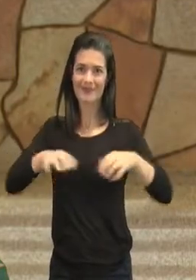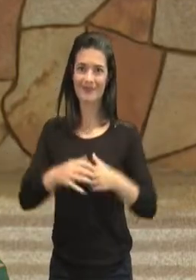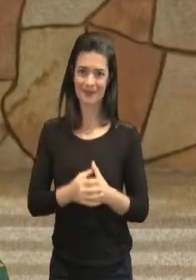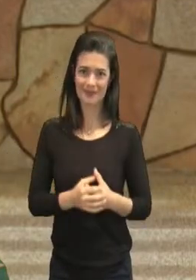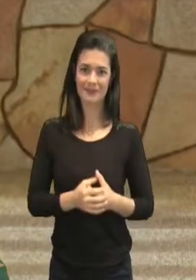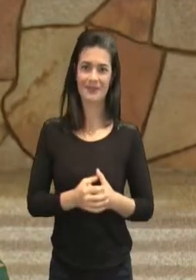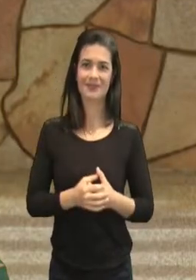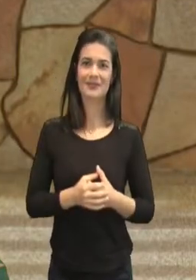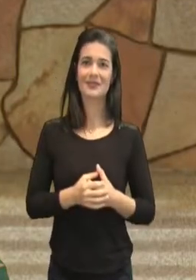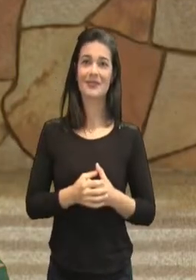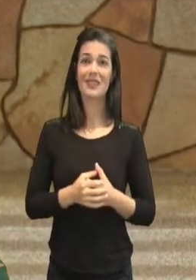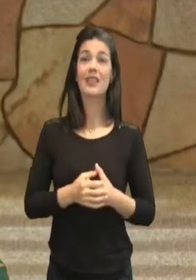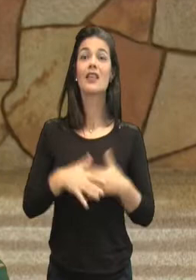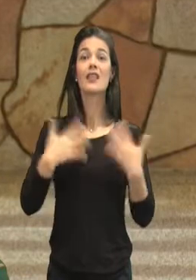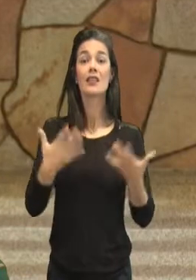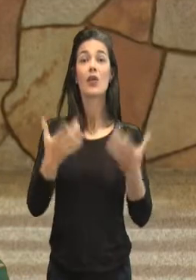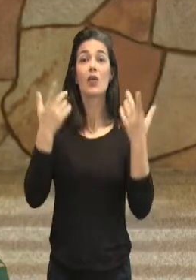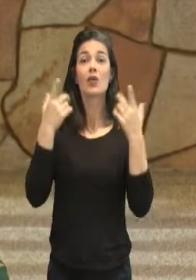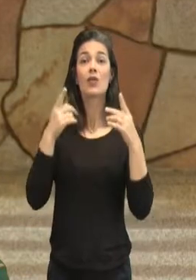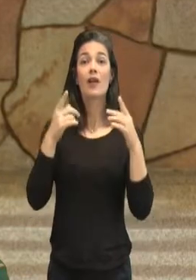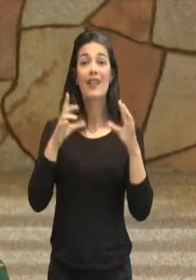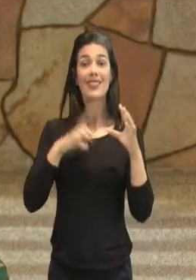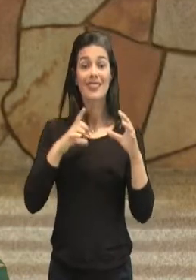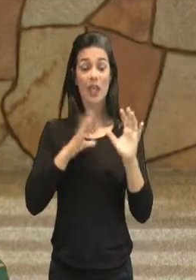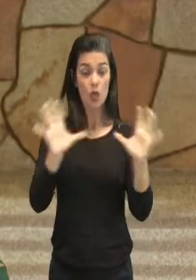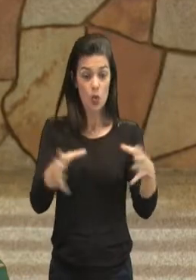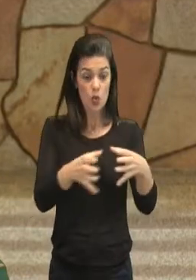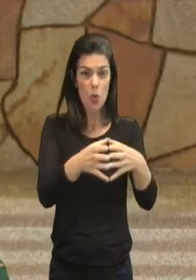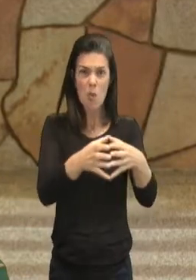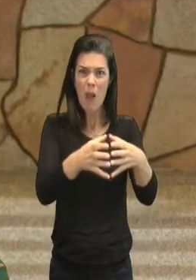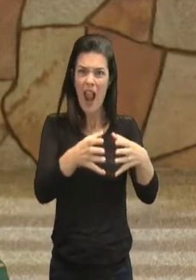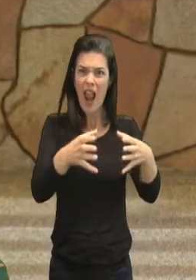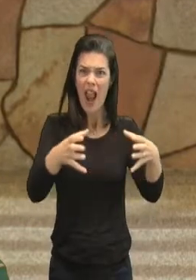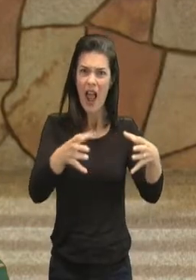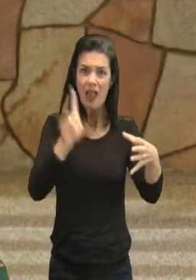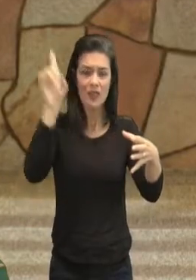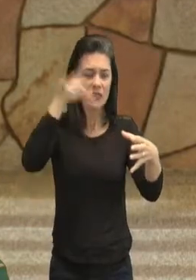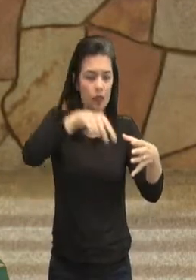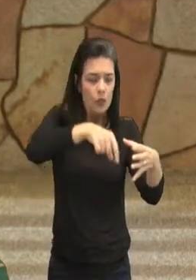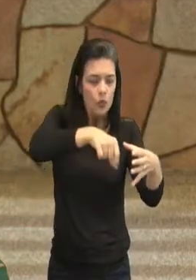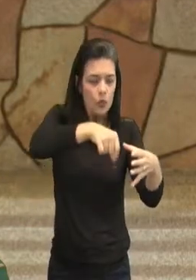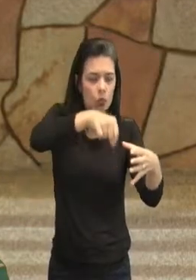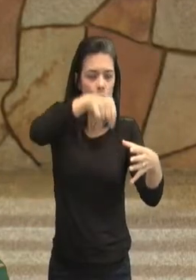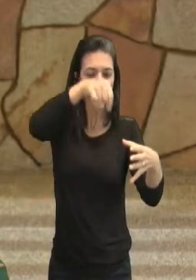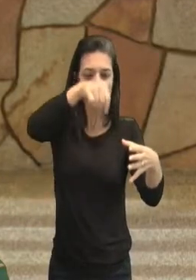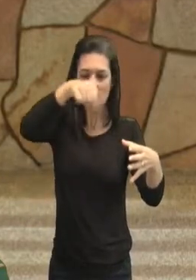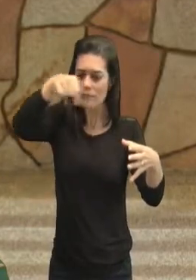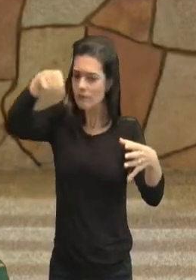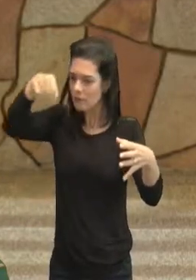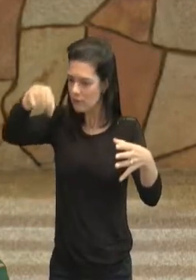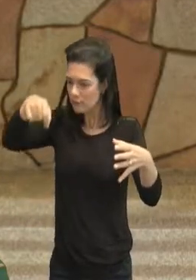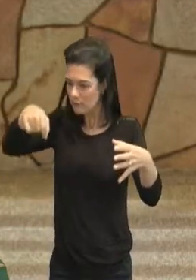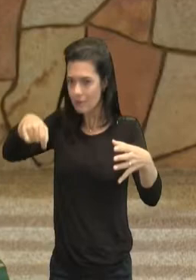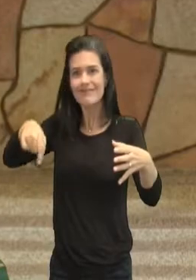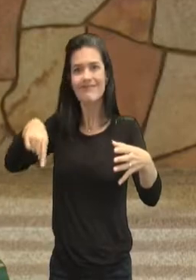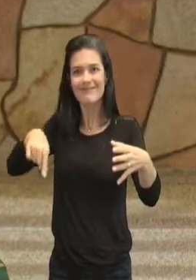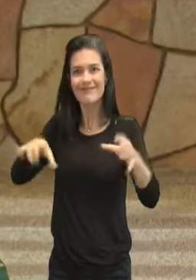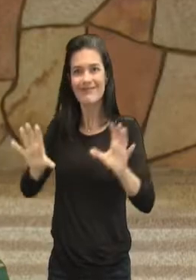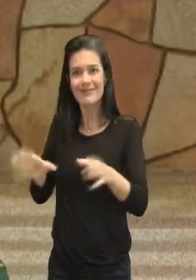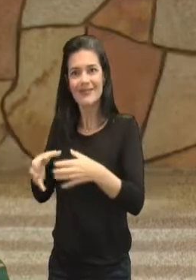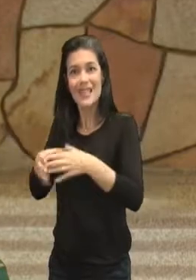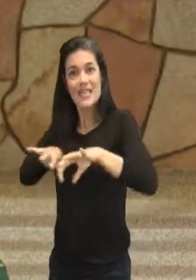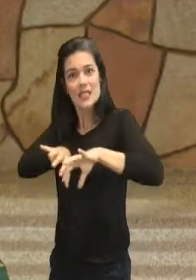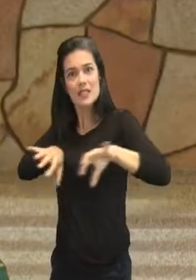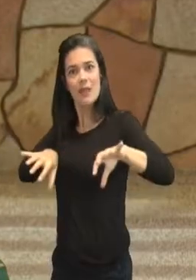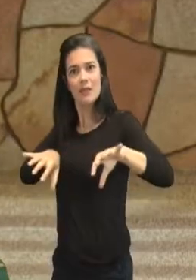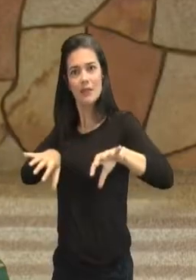separar, escolher entre muitos. escolhidos ou eleitos, vem então do